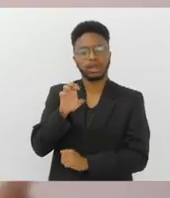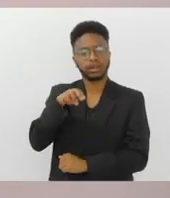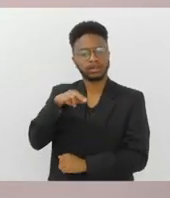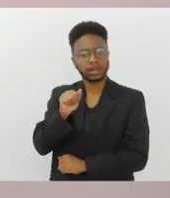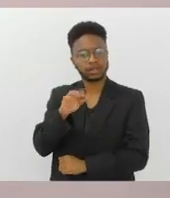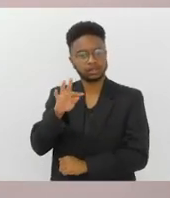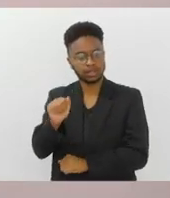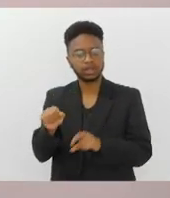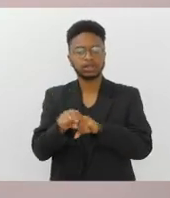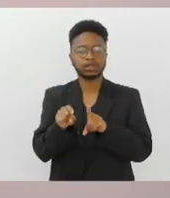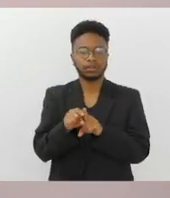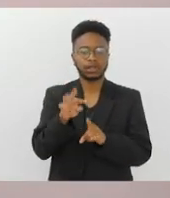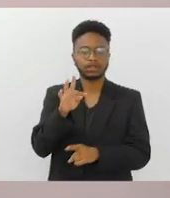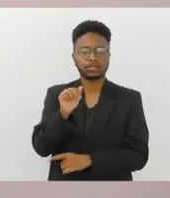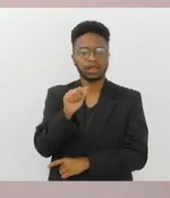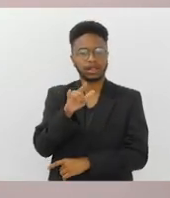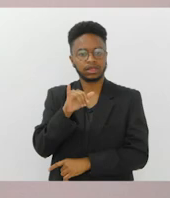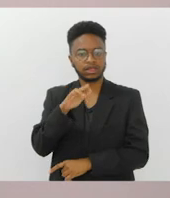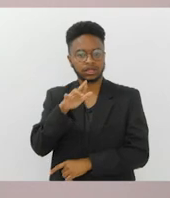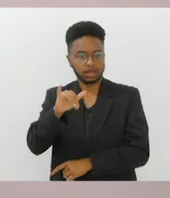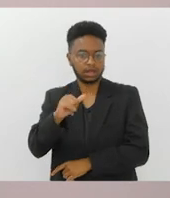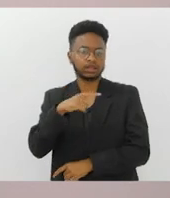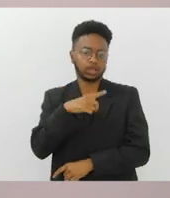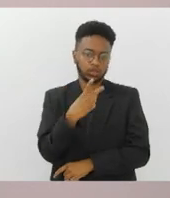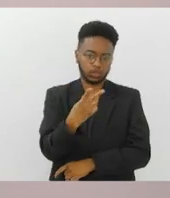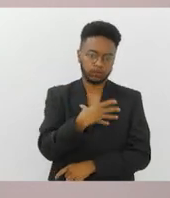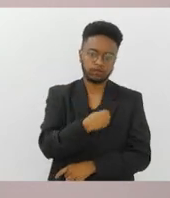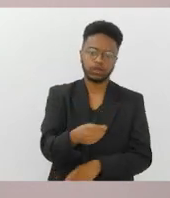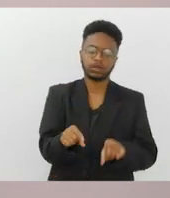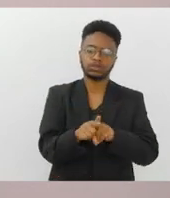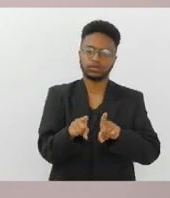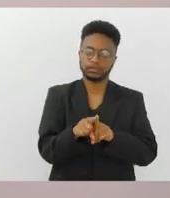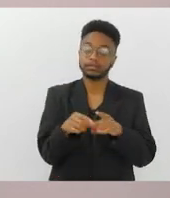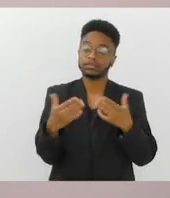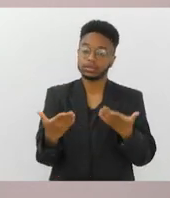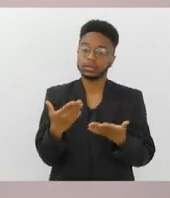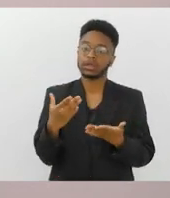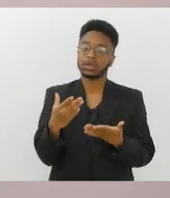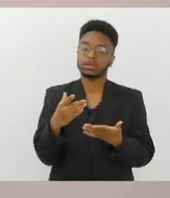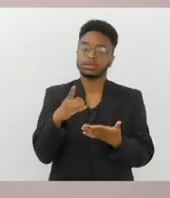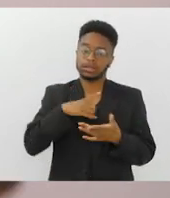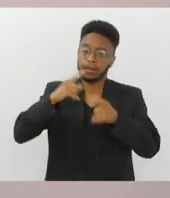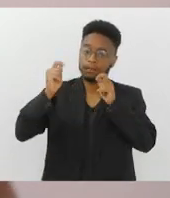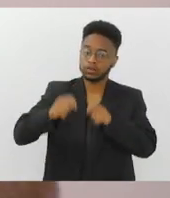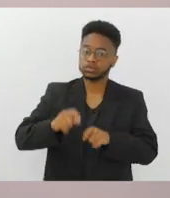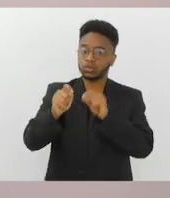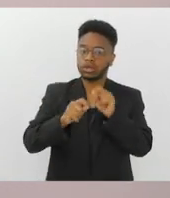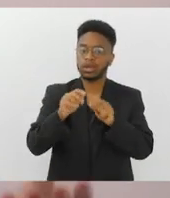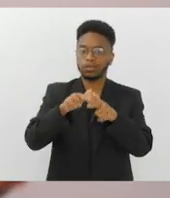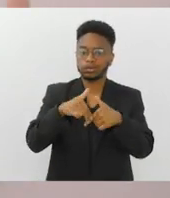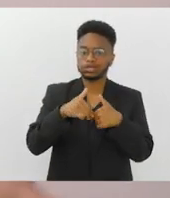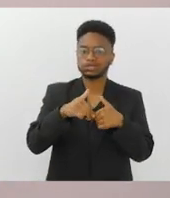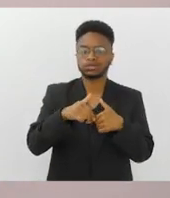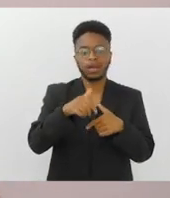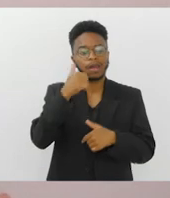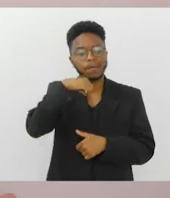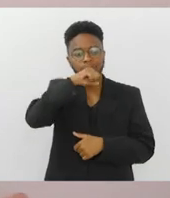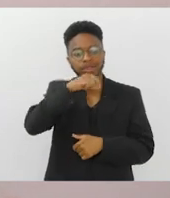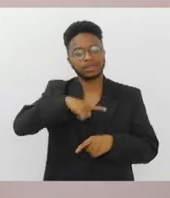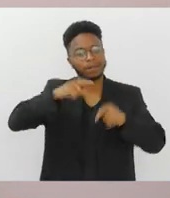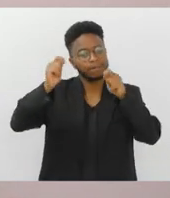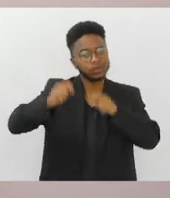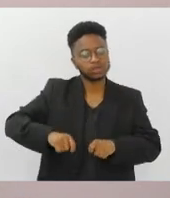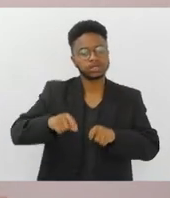de Moana, de Calu. Então, assim, a gente tem essa possibilidade, a partir dessa potência das mães, de deixar as